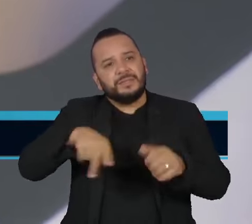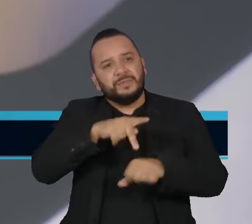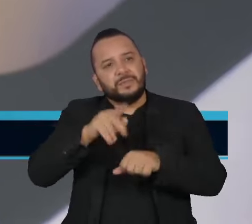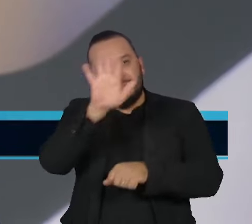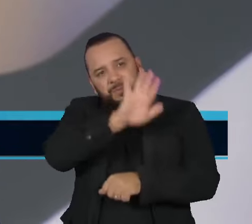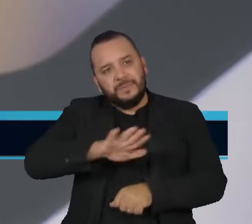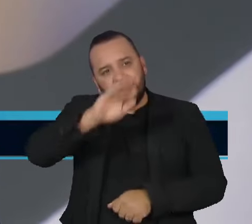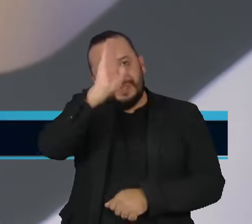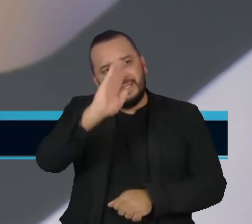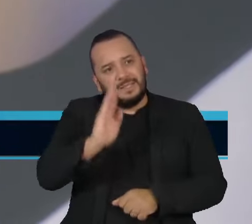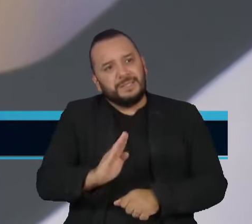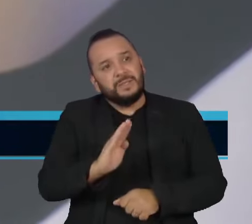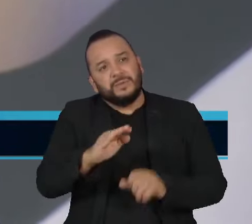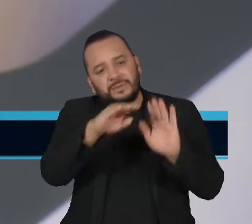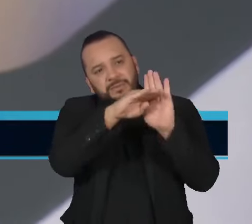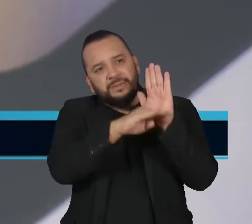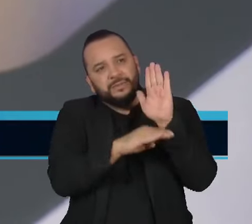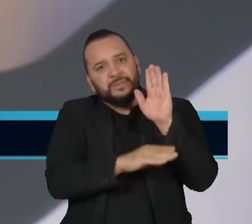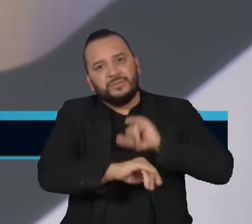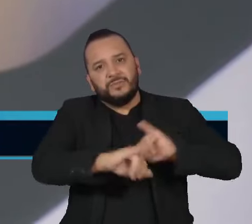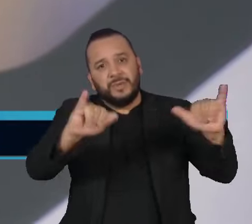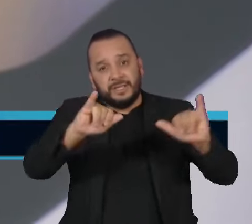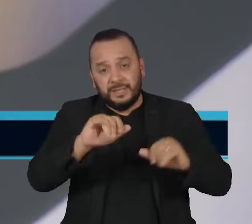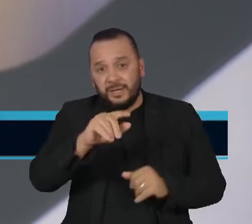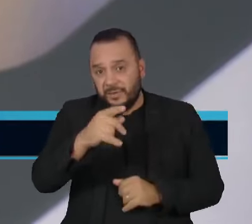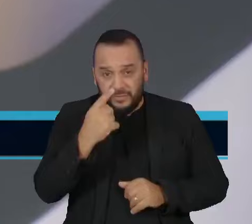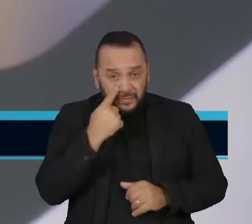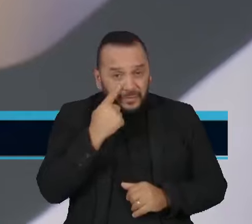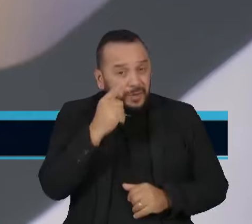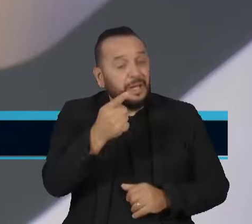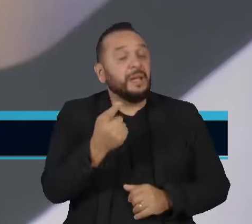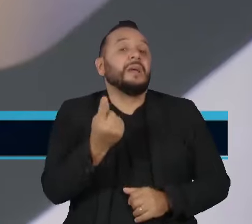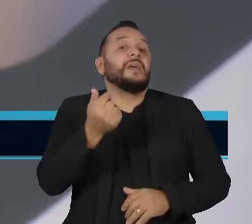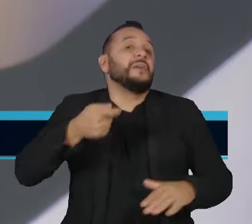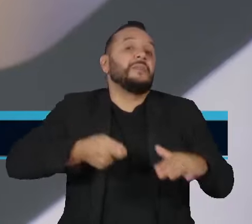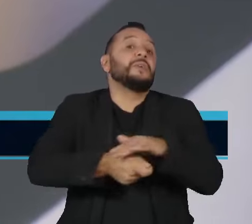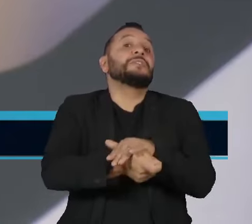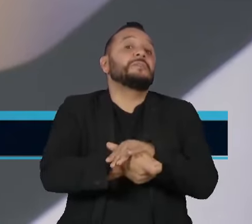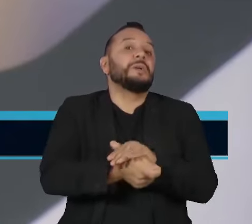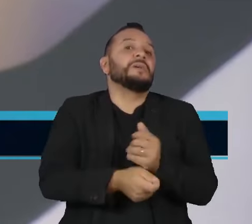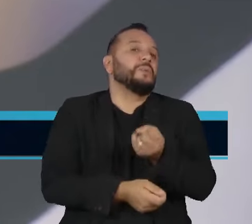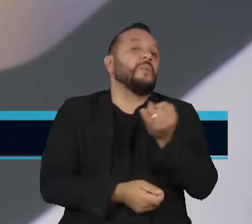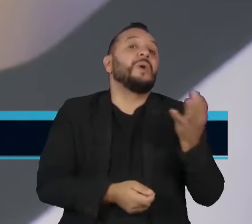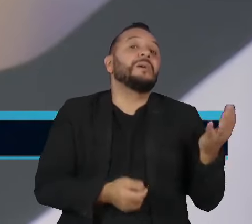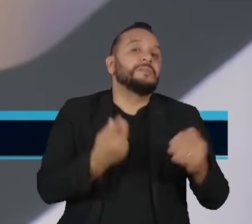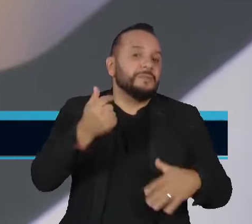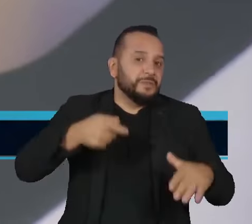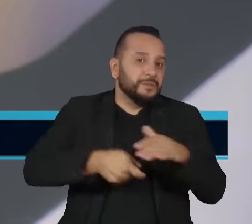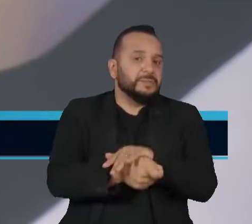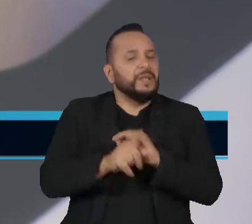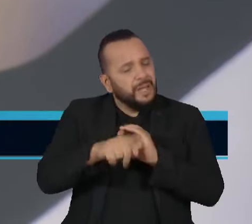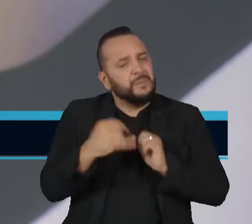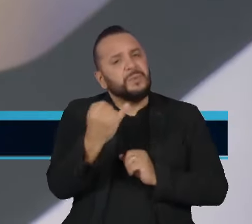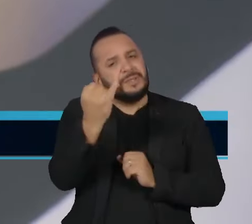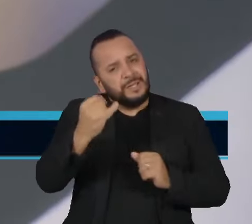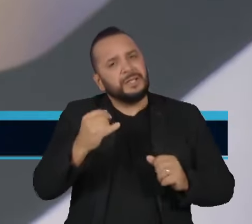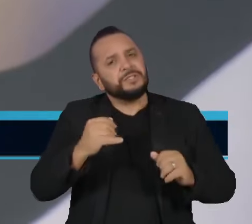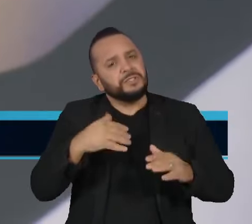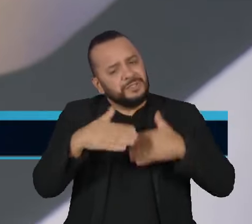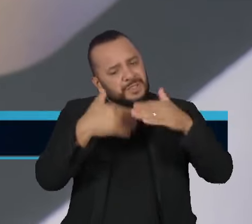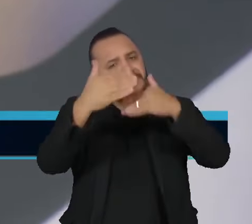componente que é o investimento que é fundamental para o crescimento paraa geração de emprego pro aumento da